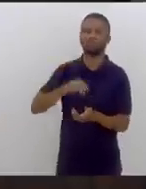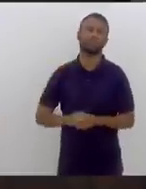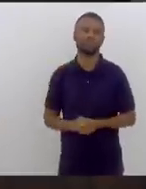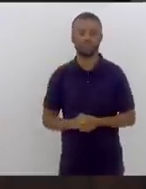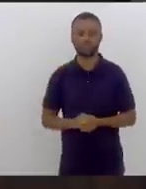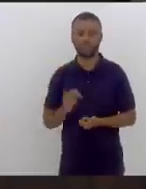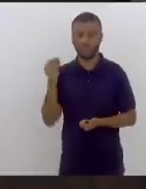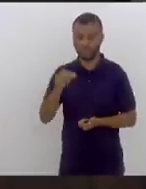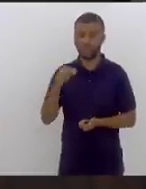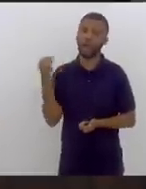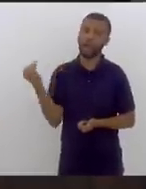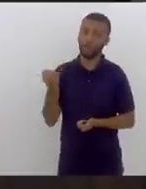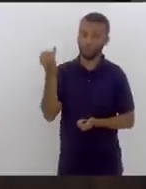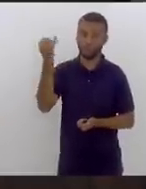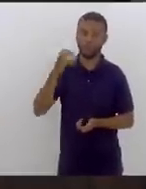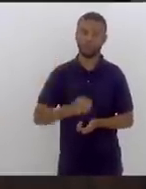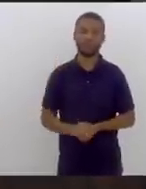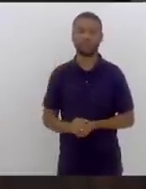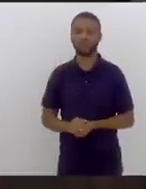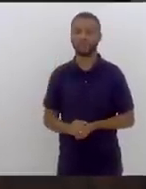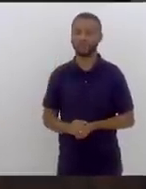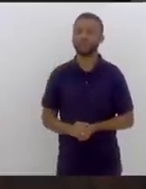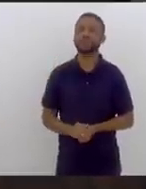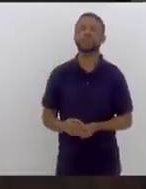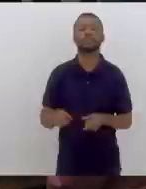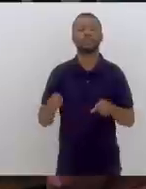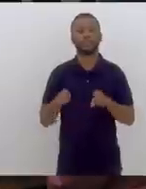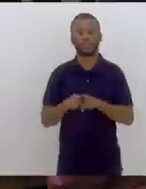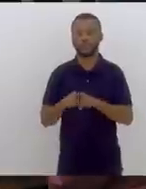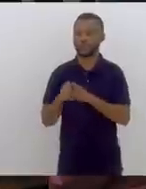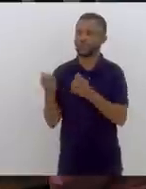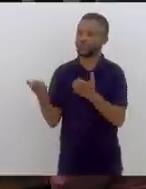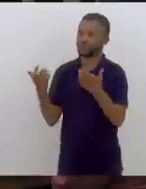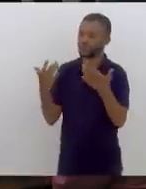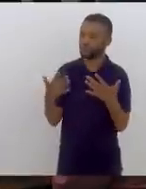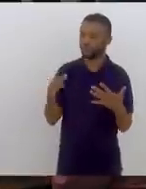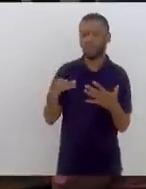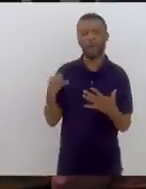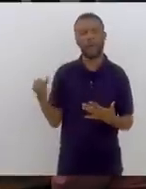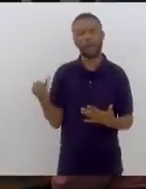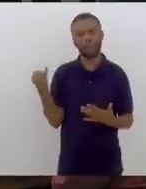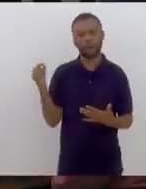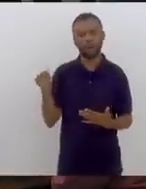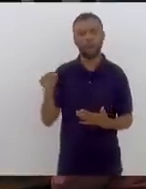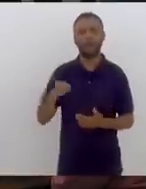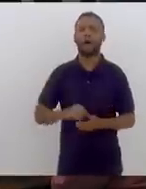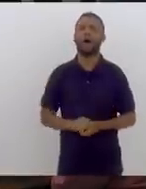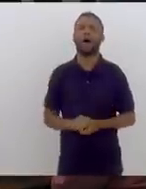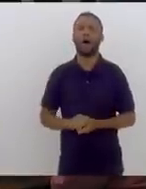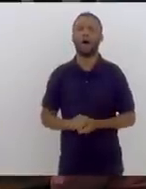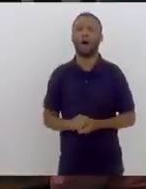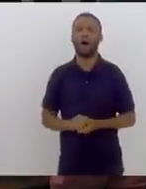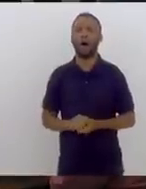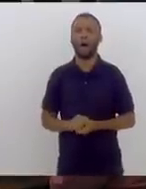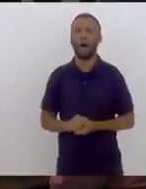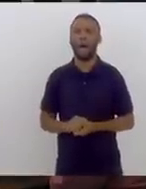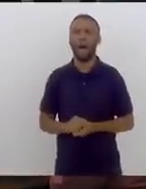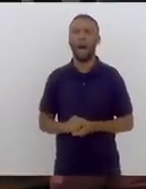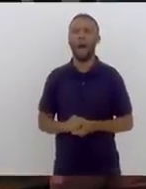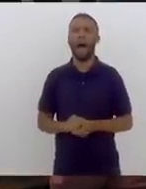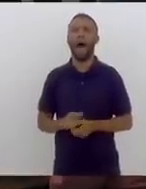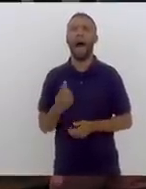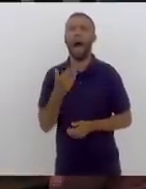é importante e também isso que você tá falando é de fundamental importância é a gente está pedindo